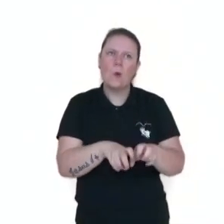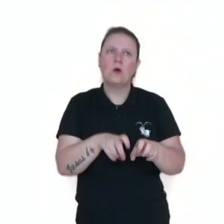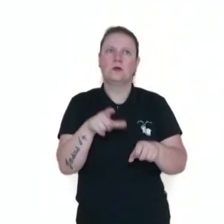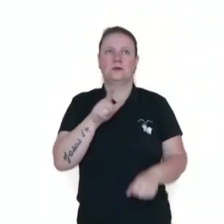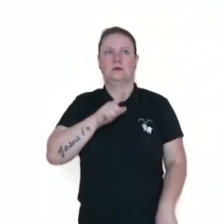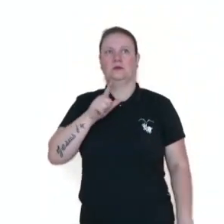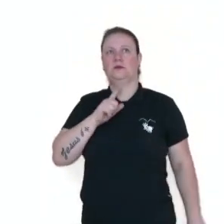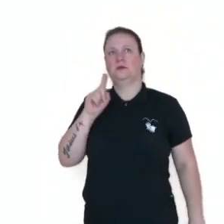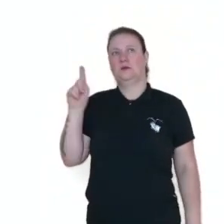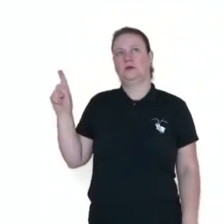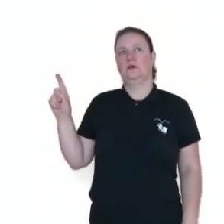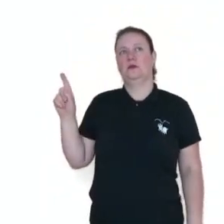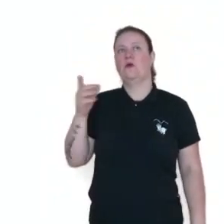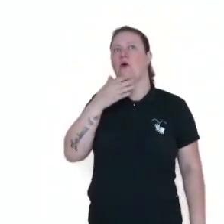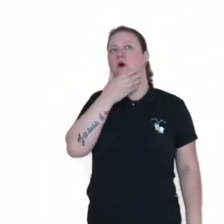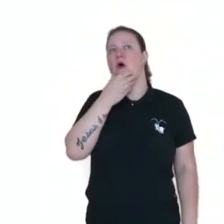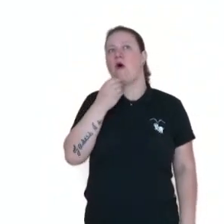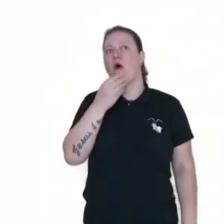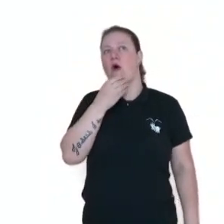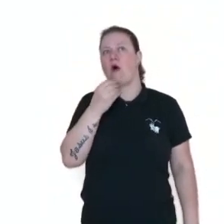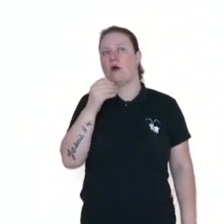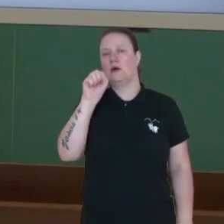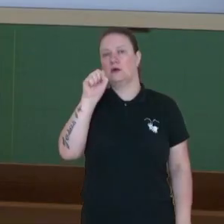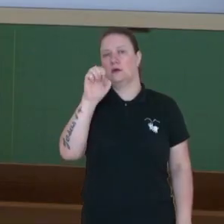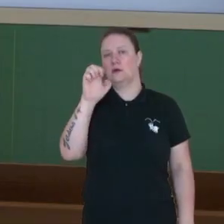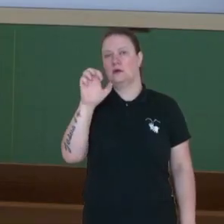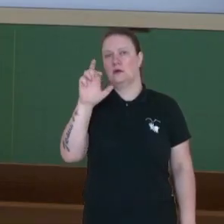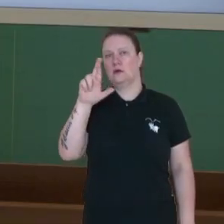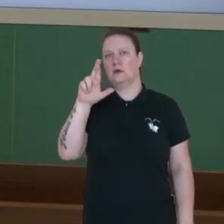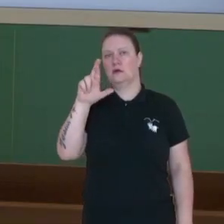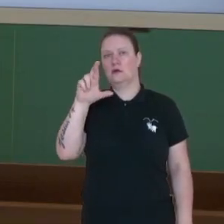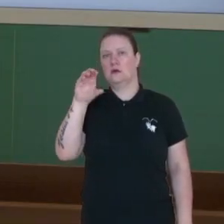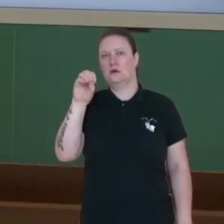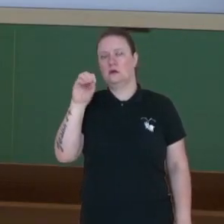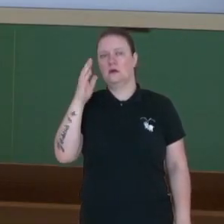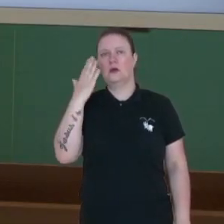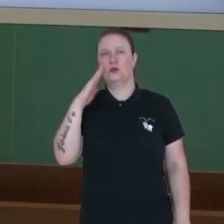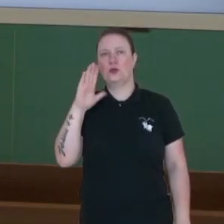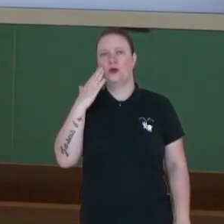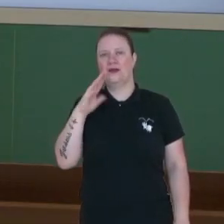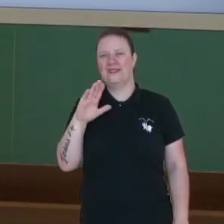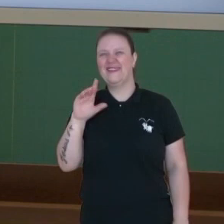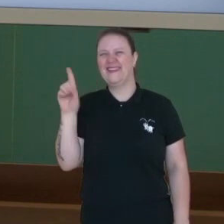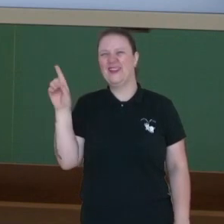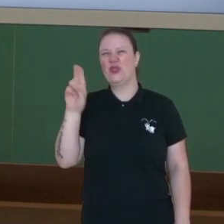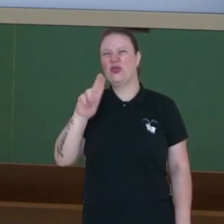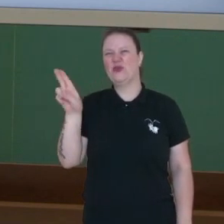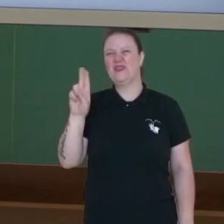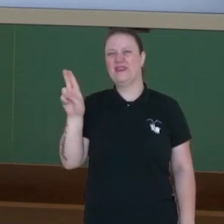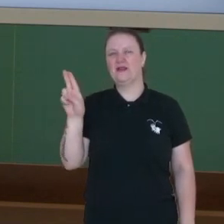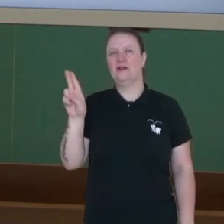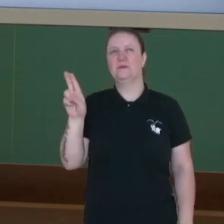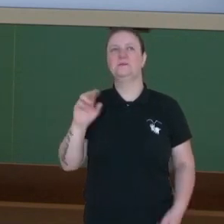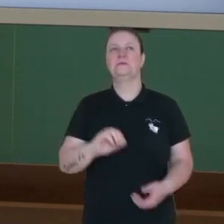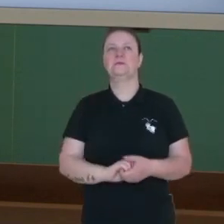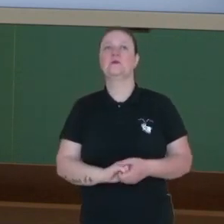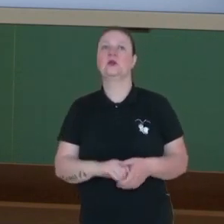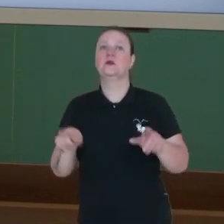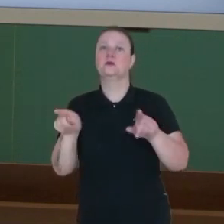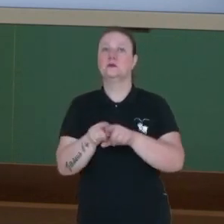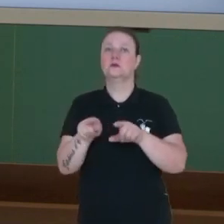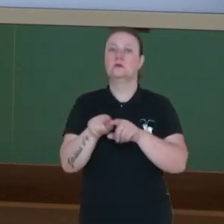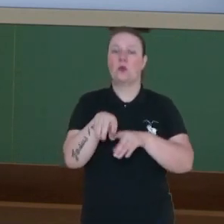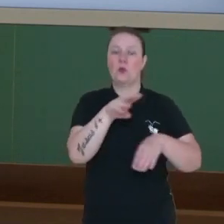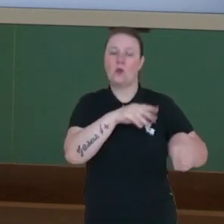nós vamos ter a figura do Barão de Cerro Azul. Ele que foi o maior ervateiro do estado do Paraná, um